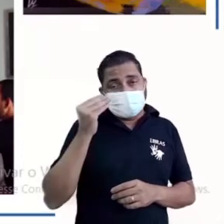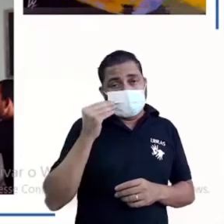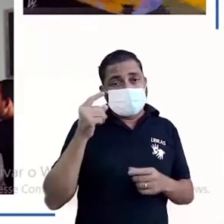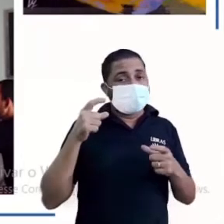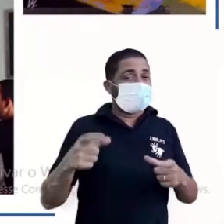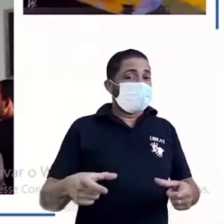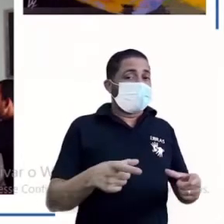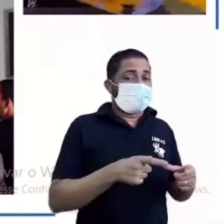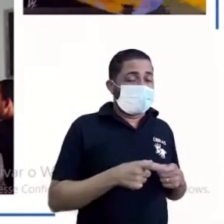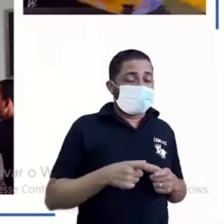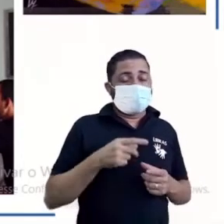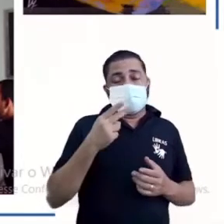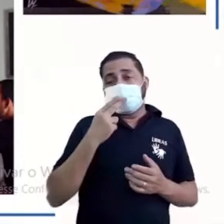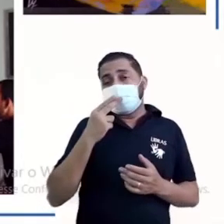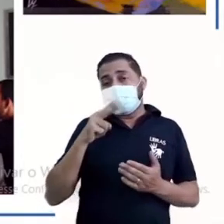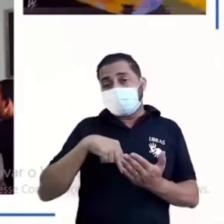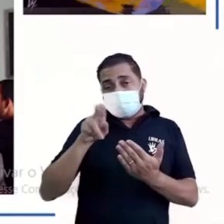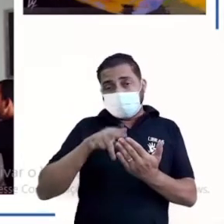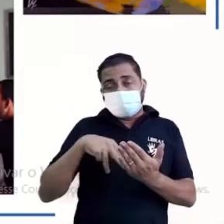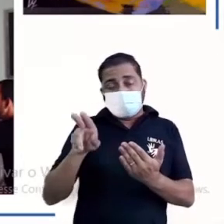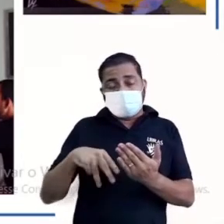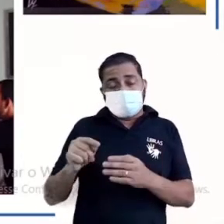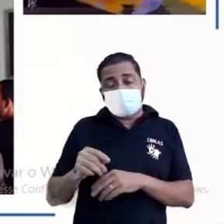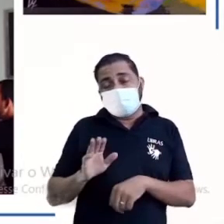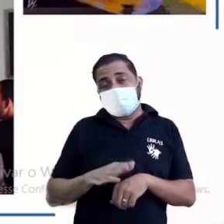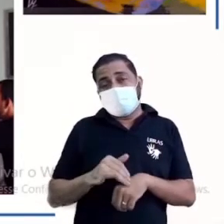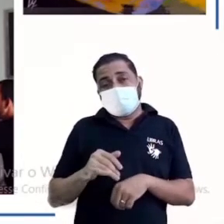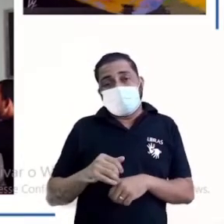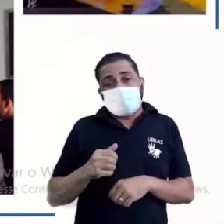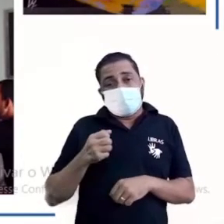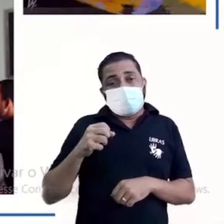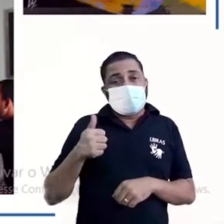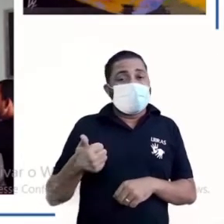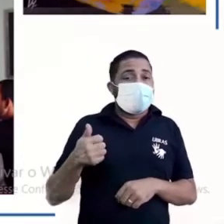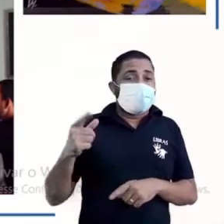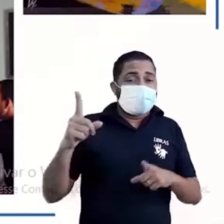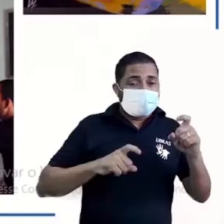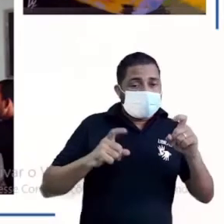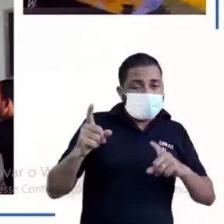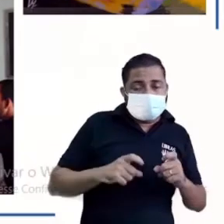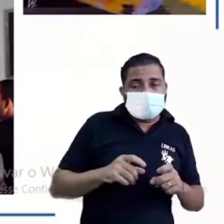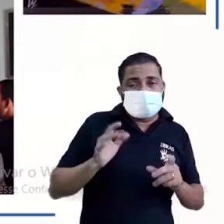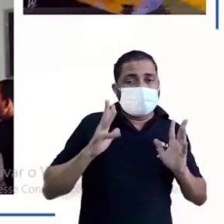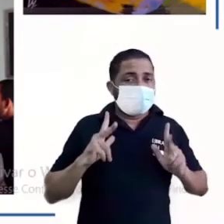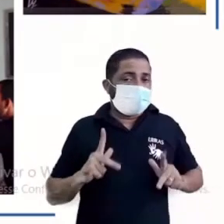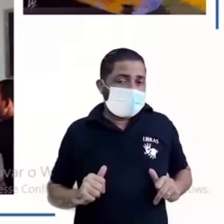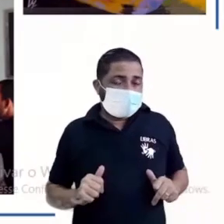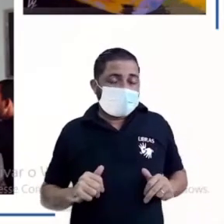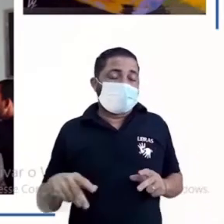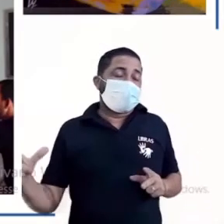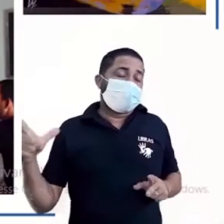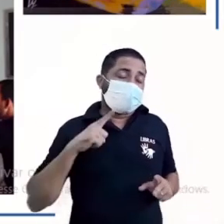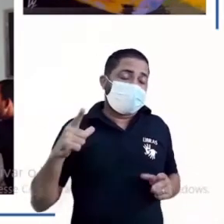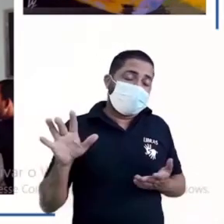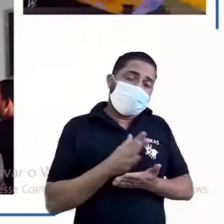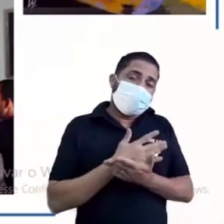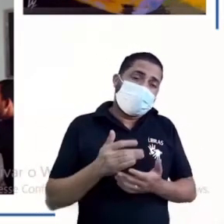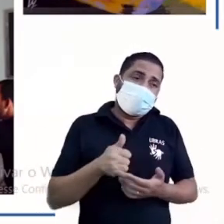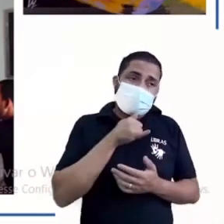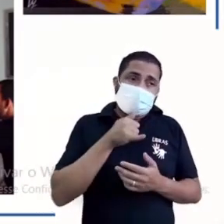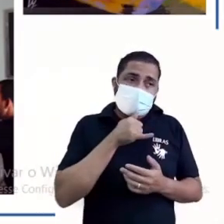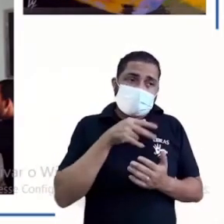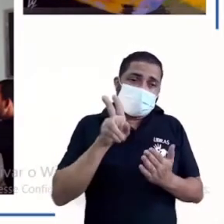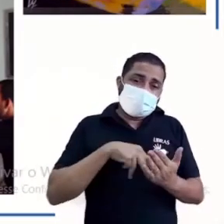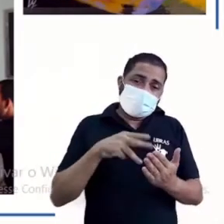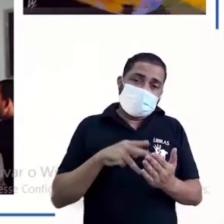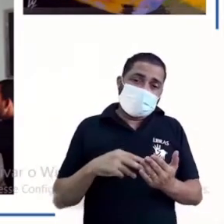Né? A pintura é uma das formas mais ricas de expressão humana. Né? E aqui nós temos alguns exemplos, né, de pinturas